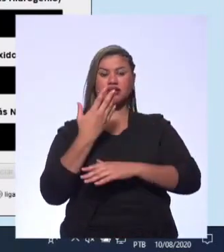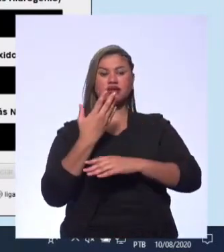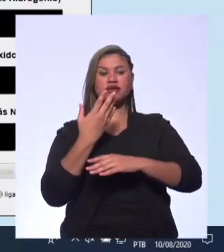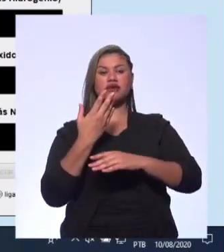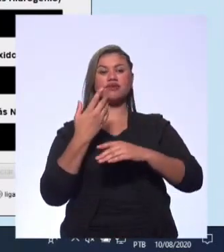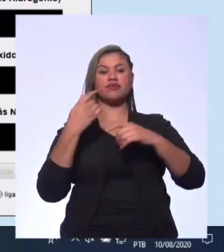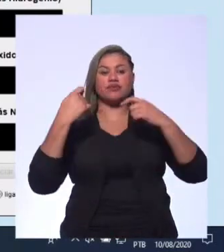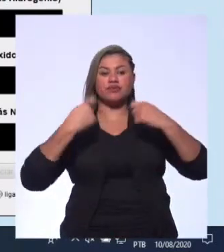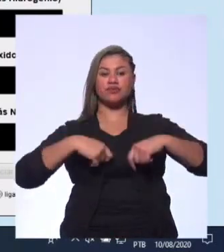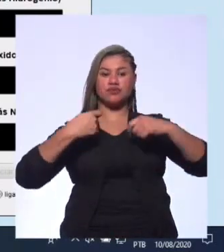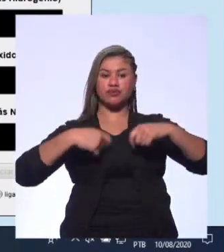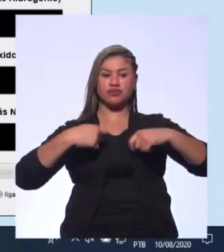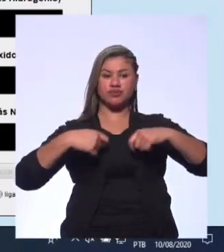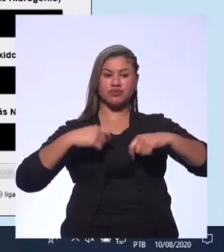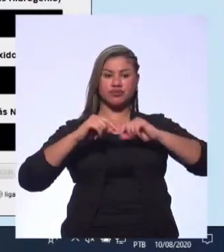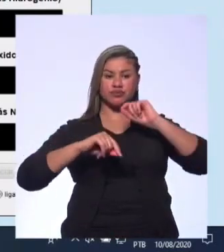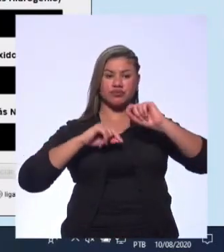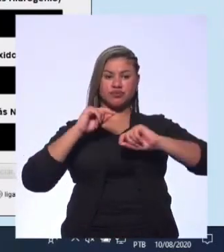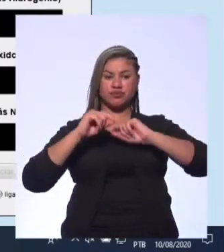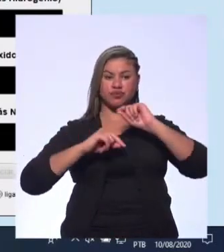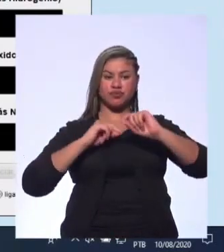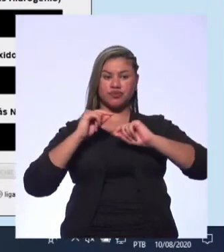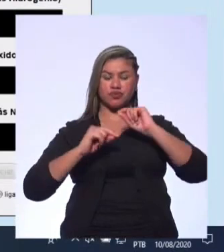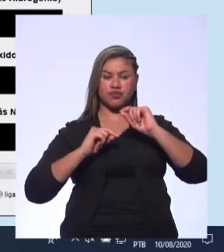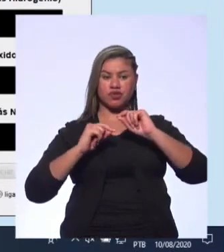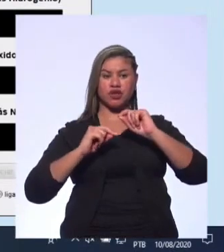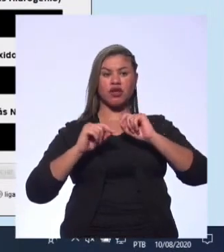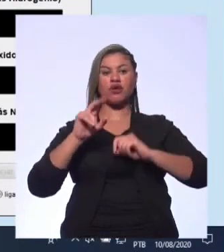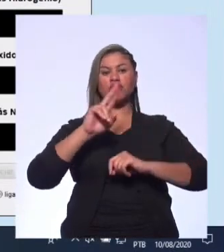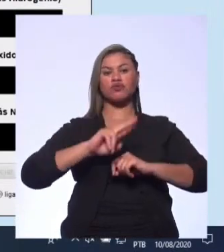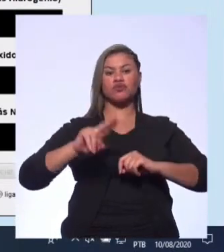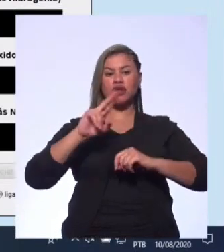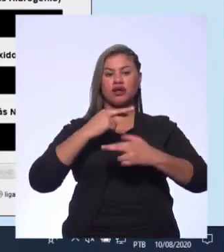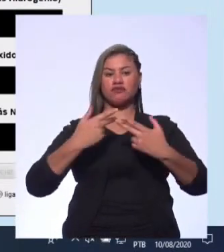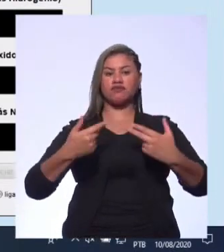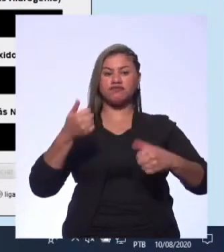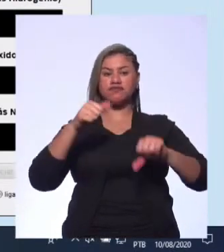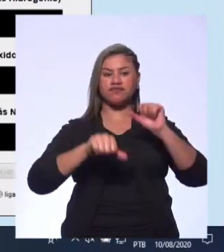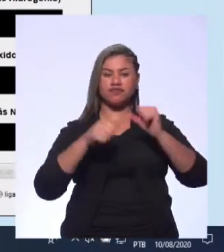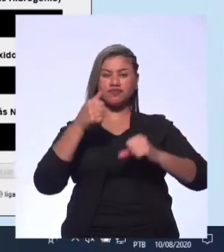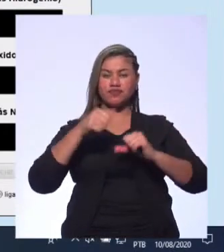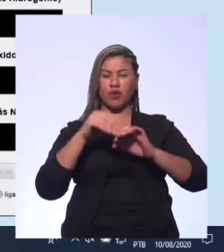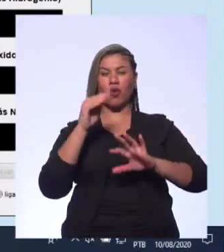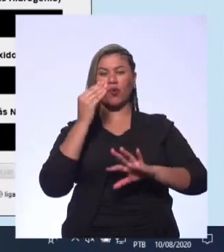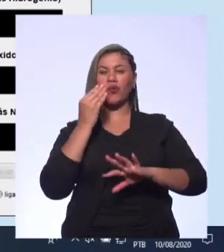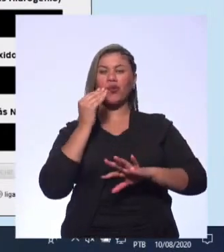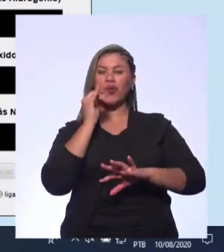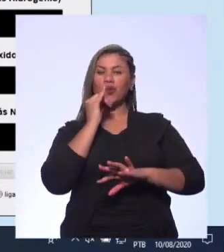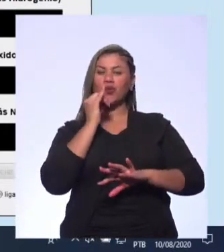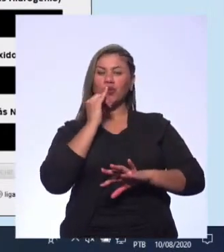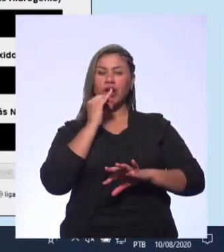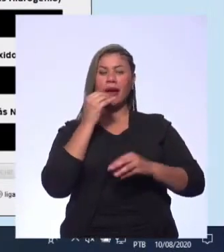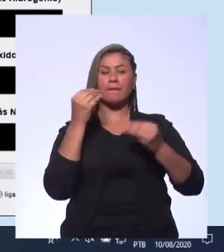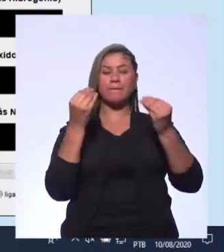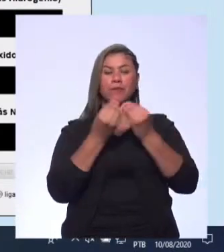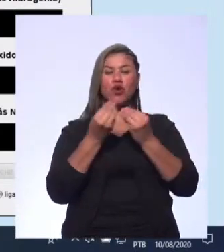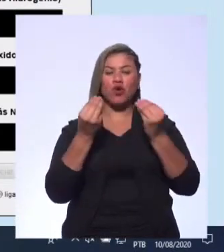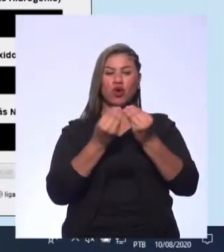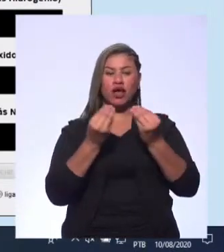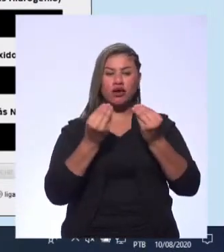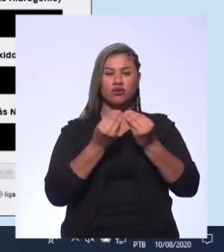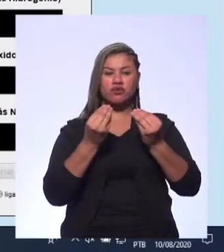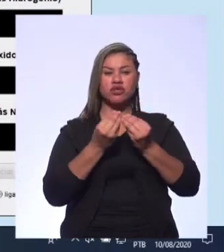para eu construir uma molécula, eu tenho que utilizar os elementos químicos. Por exemplo, vamos construir uma molécula de água. Ele te dá aqui,